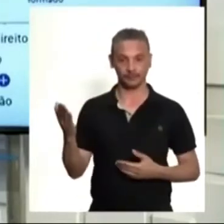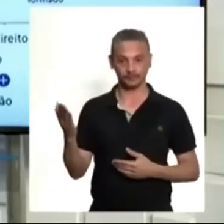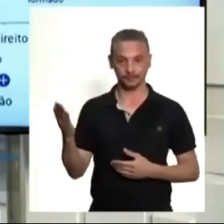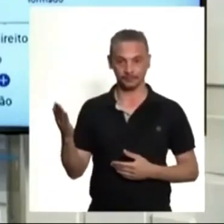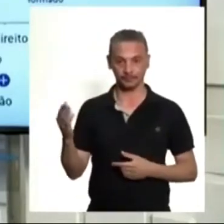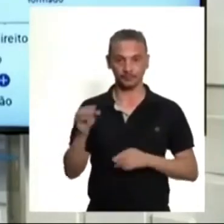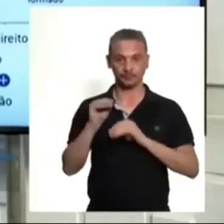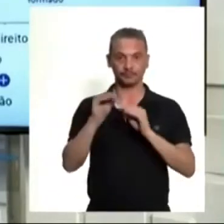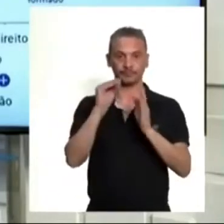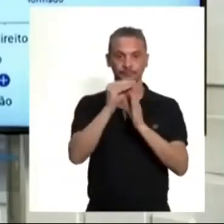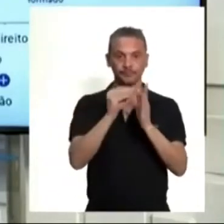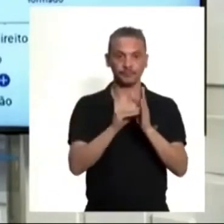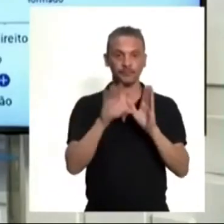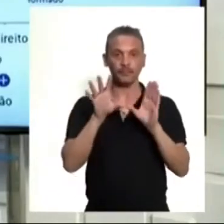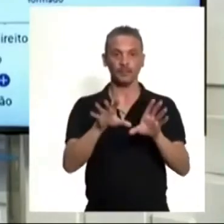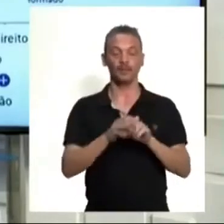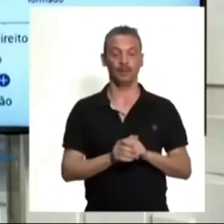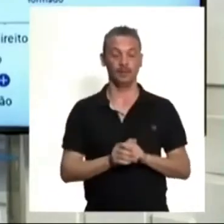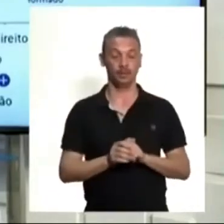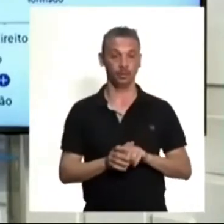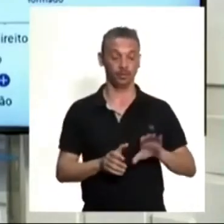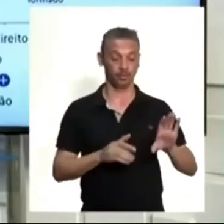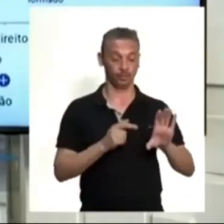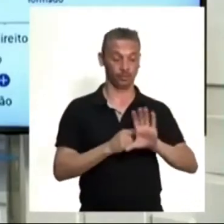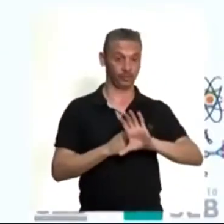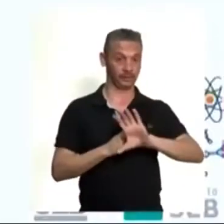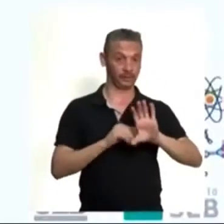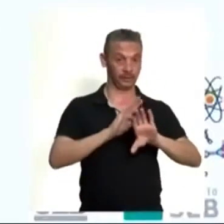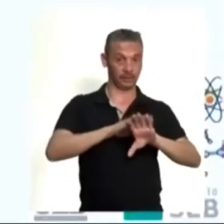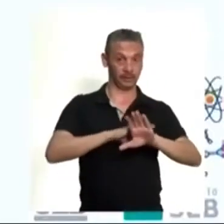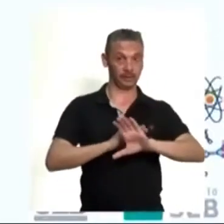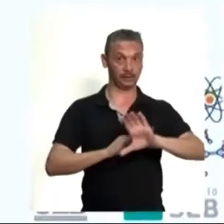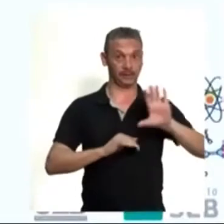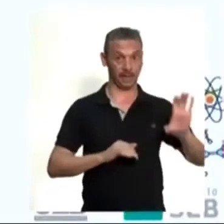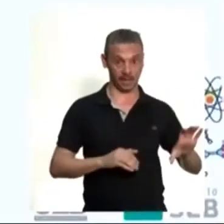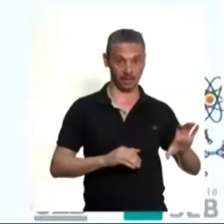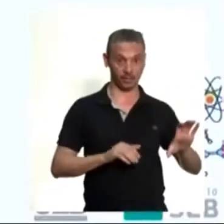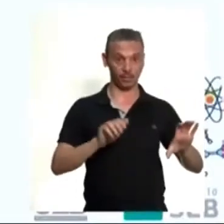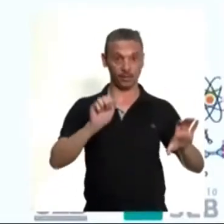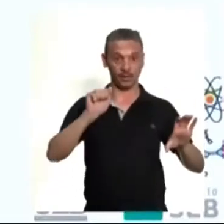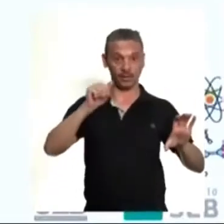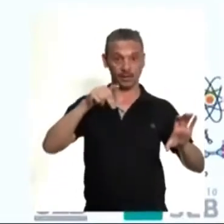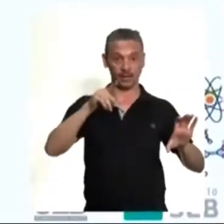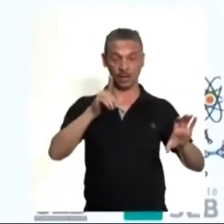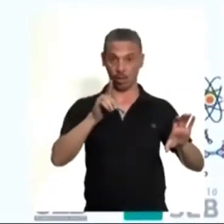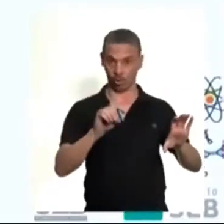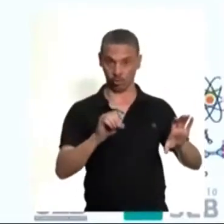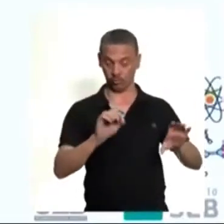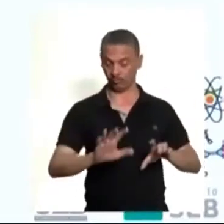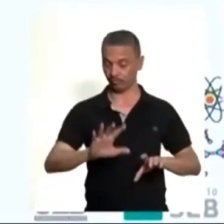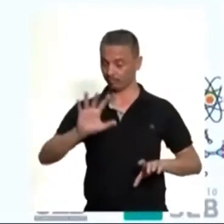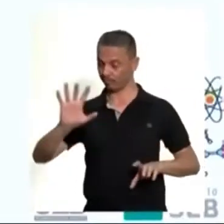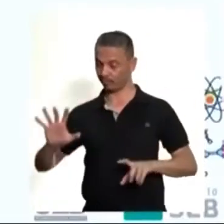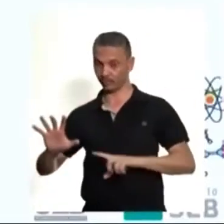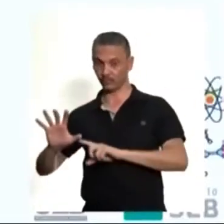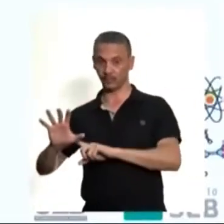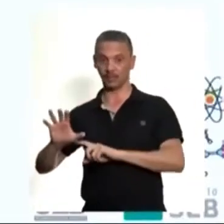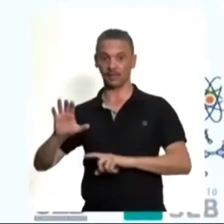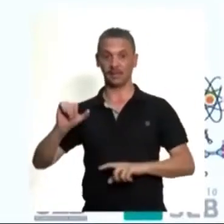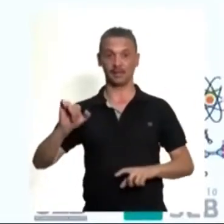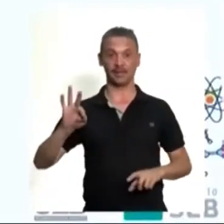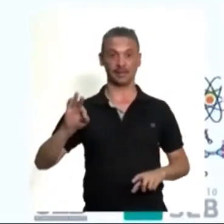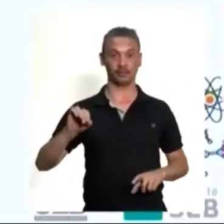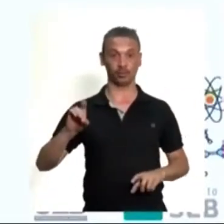vai colocar? Sempre você coloca o que, gente? Do lado esquerdo você coloca o ânodo e do lado direito você coloca o cátodo. Isso